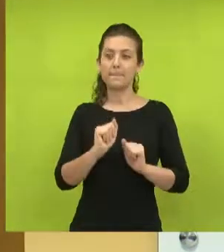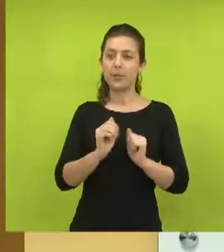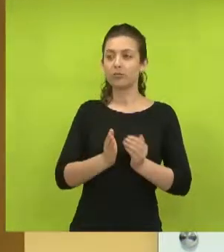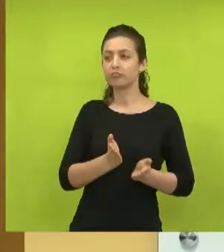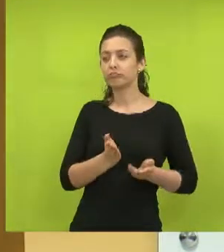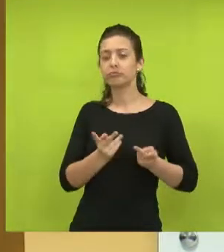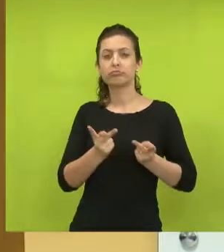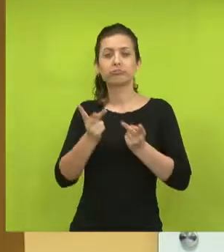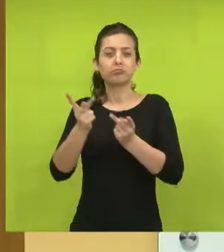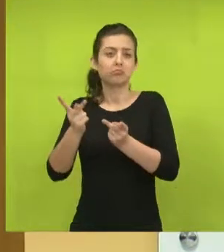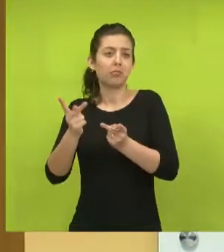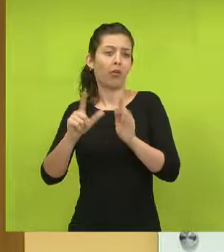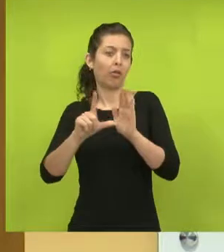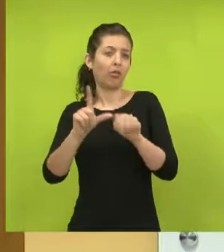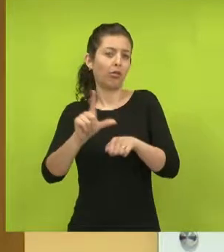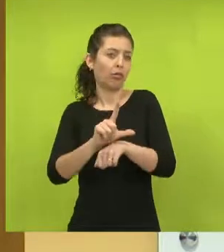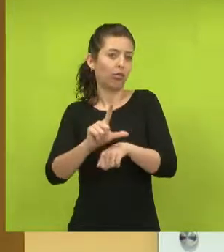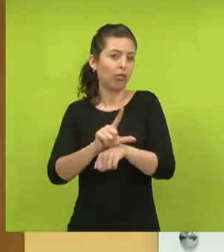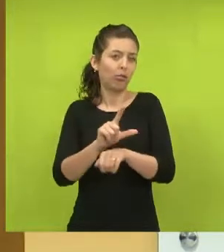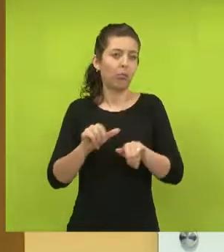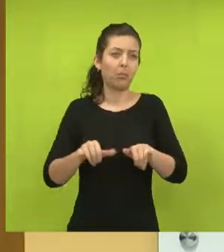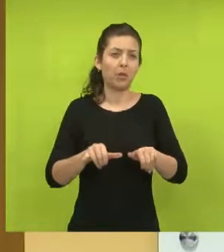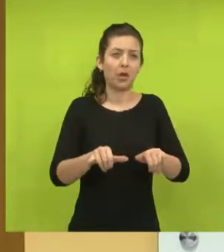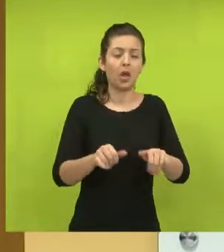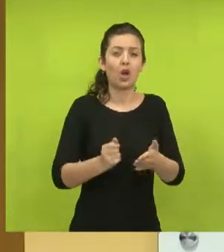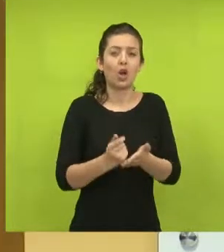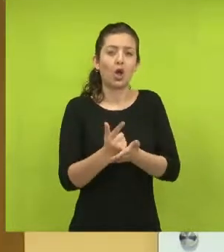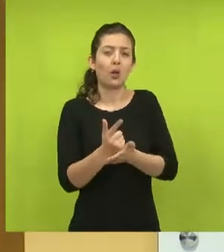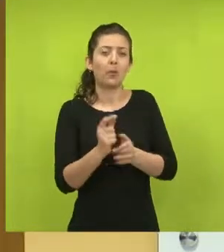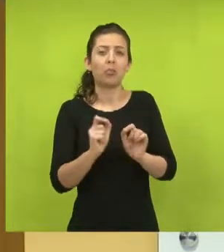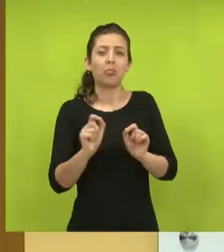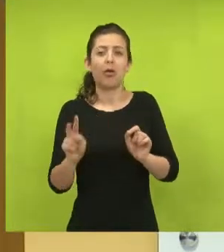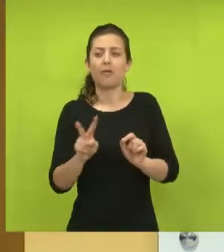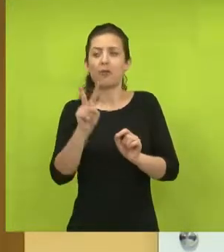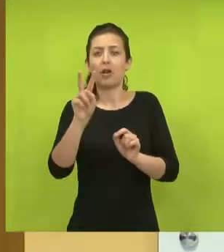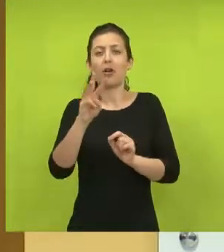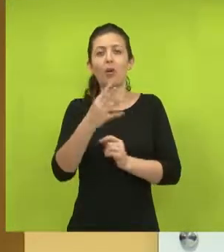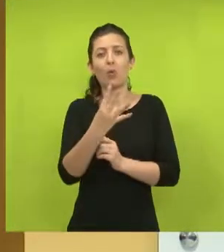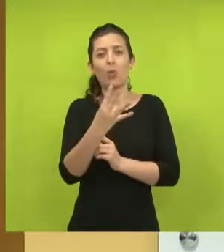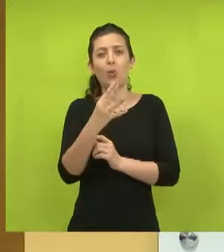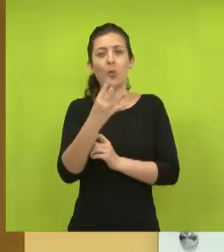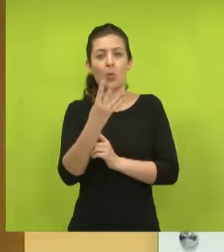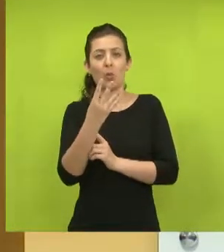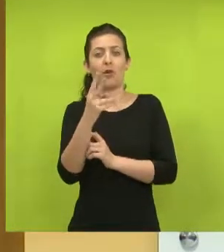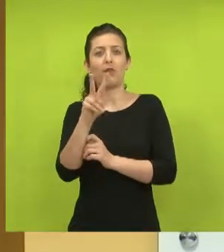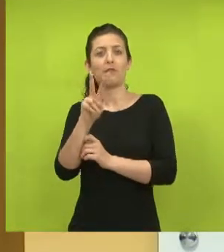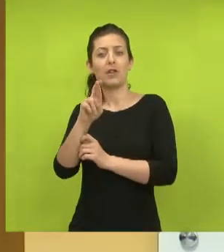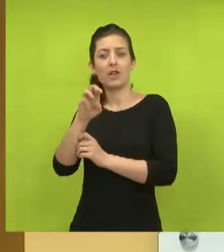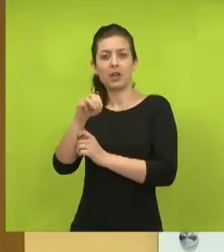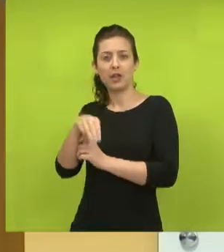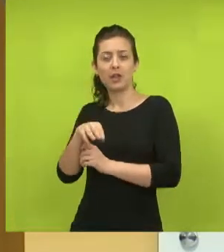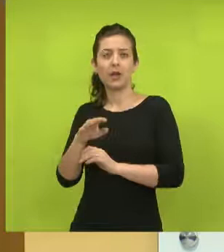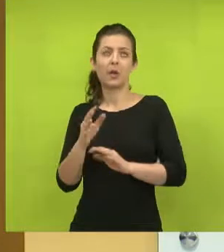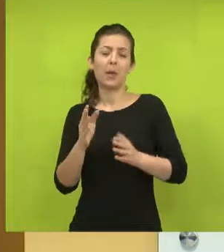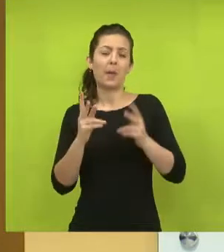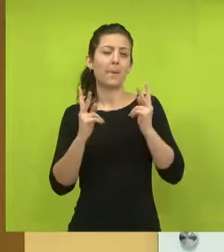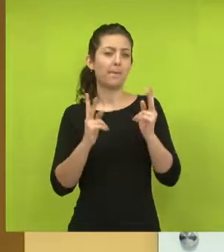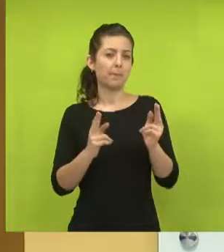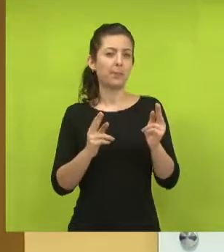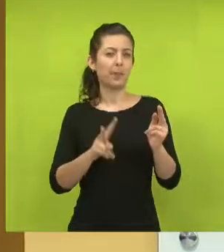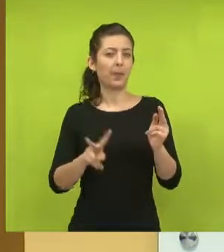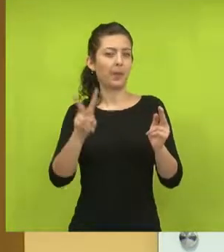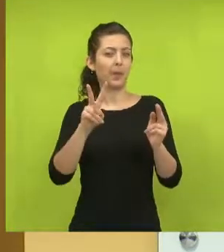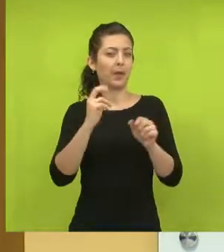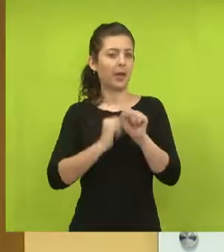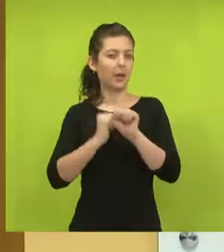o estabelecimento comercial e ele comprar no valor de 4 VRMs, que é o mesmo valor da